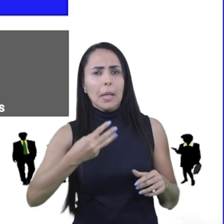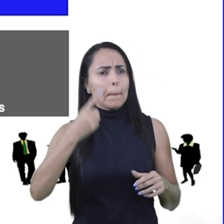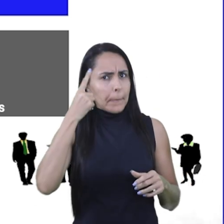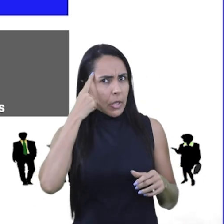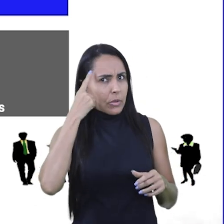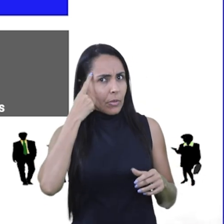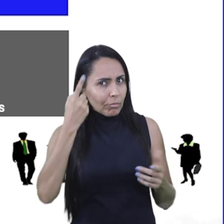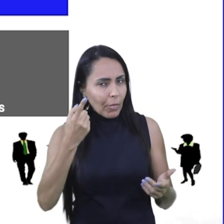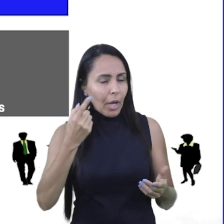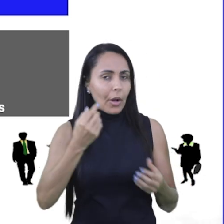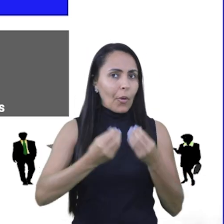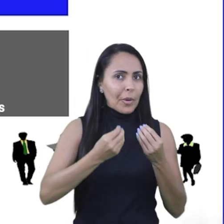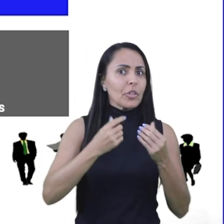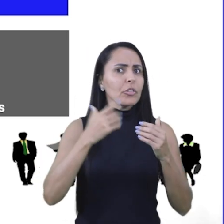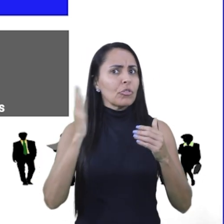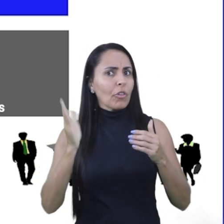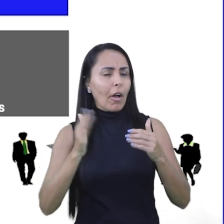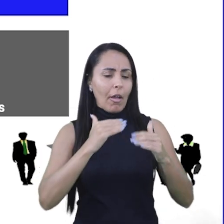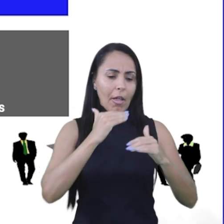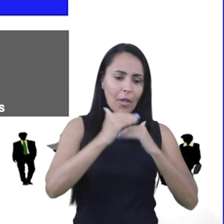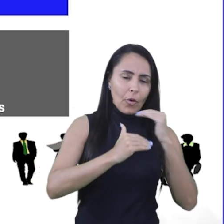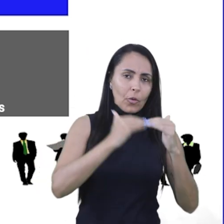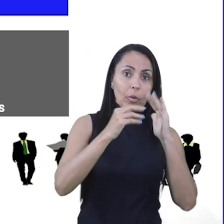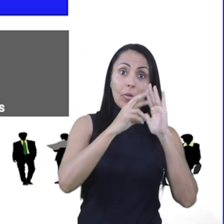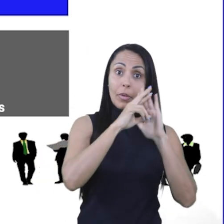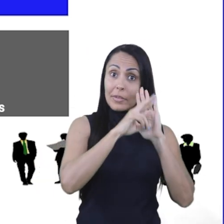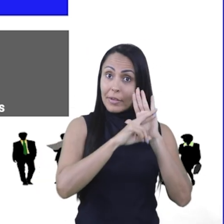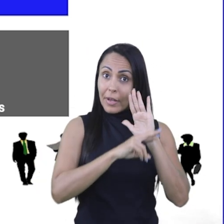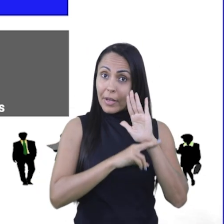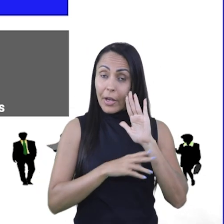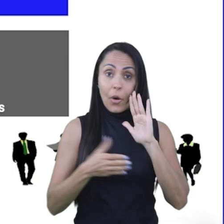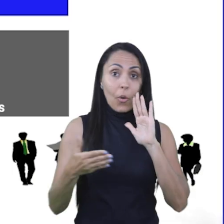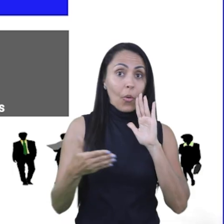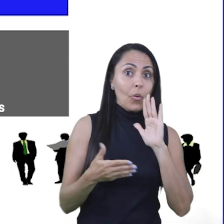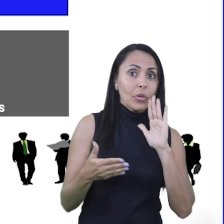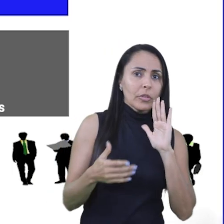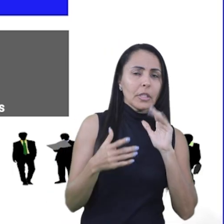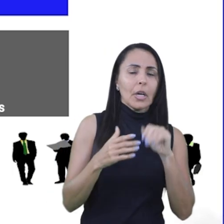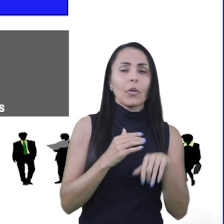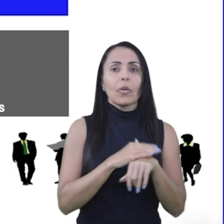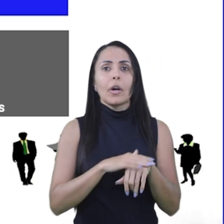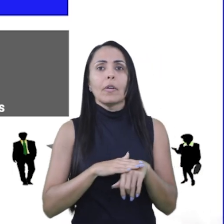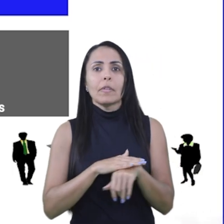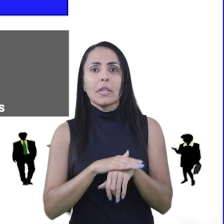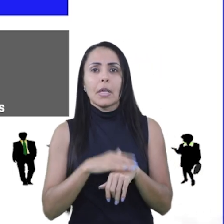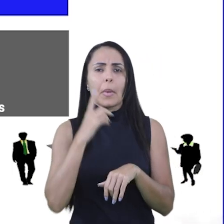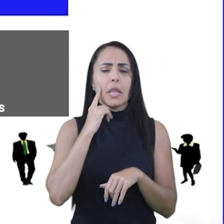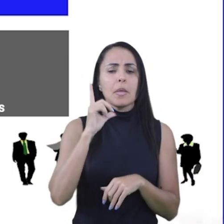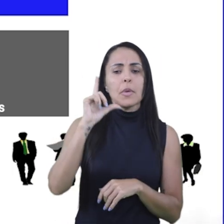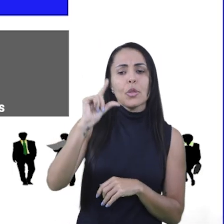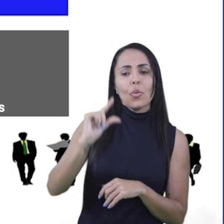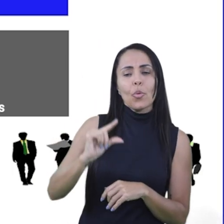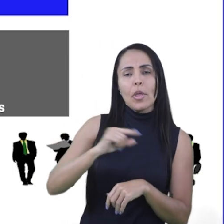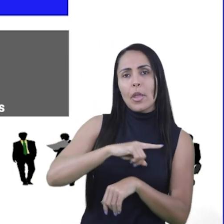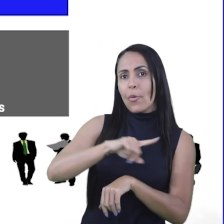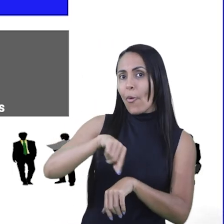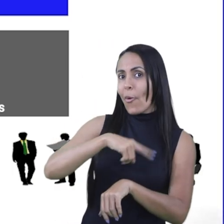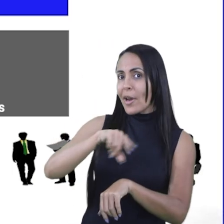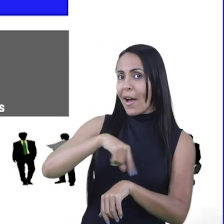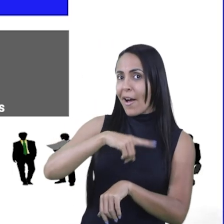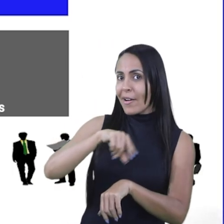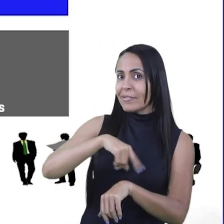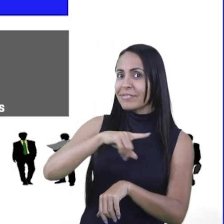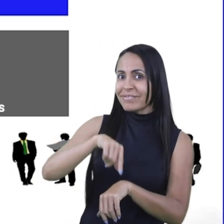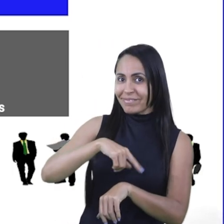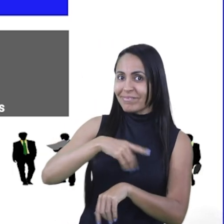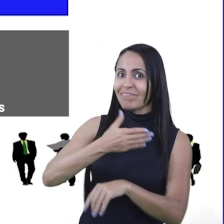como a gente já evoluiu com relação a essas normas? Hoje em dia a gente já está conversando sobre reduzir, né,